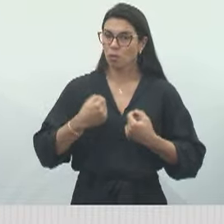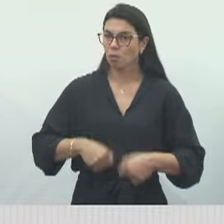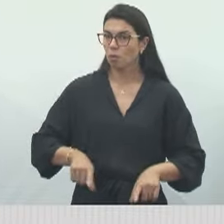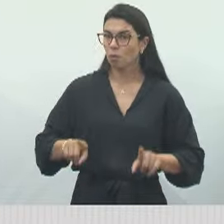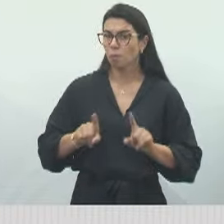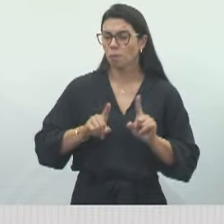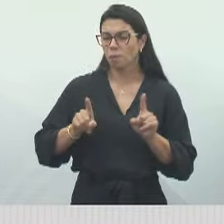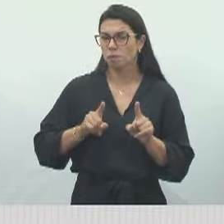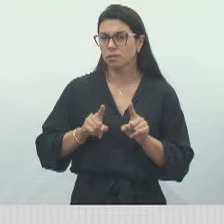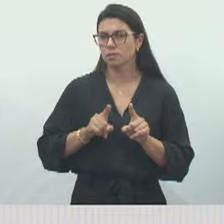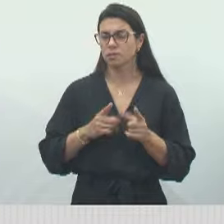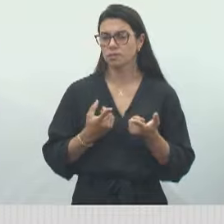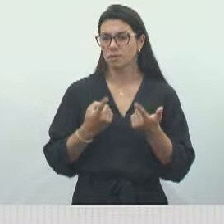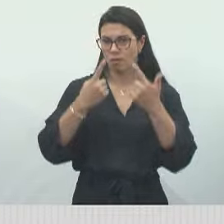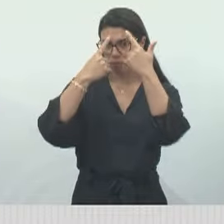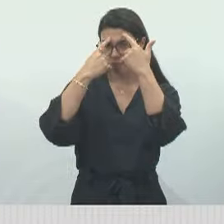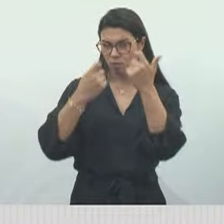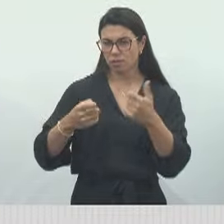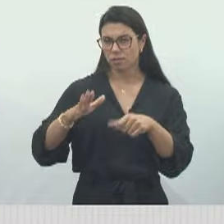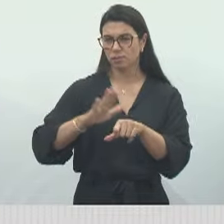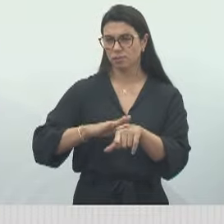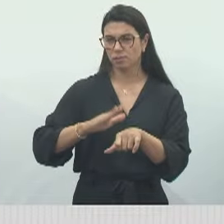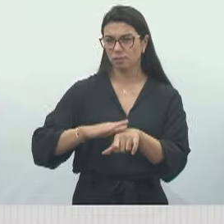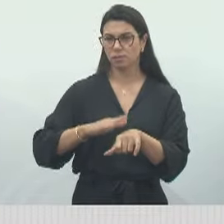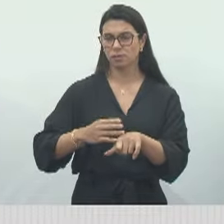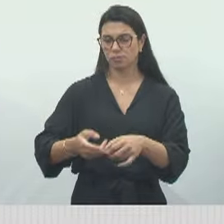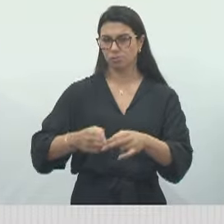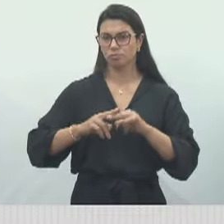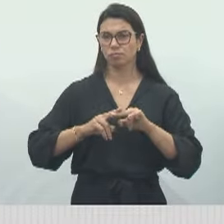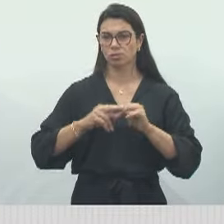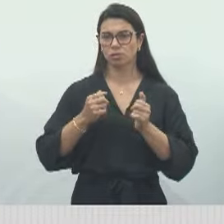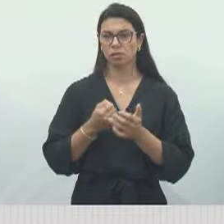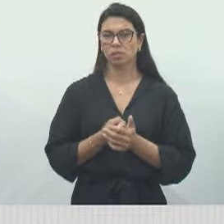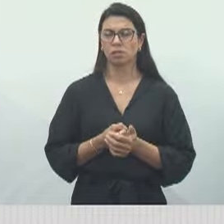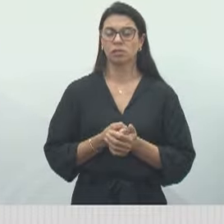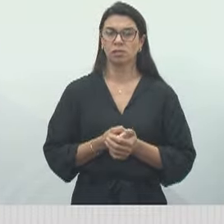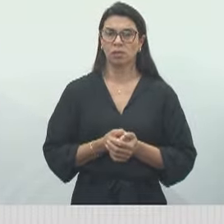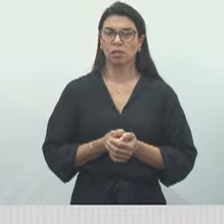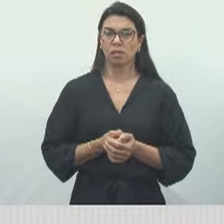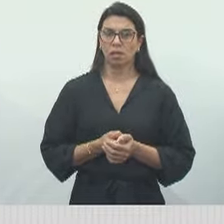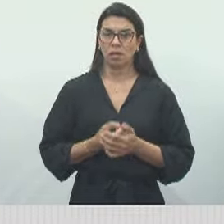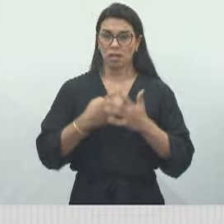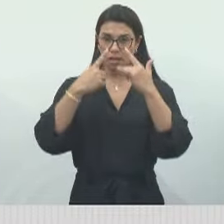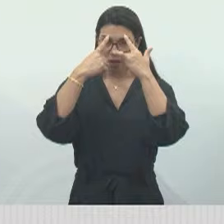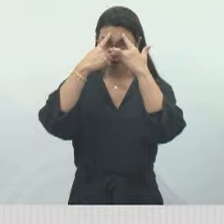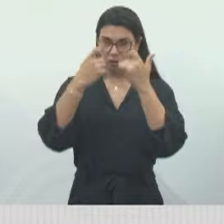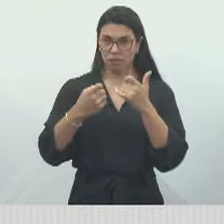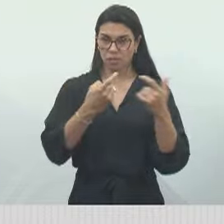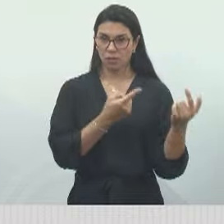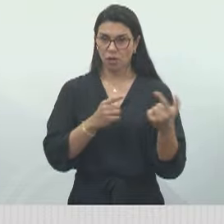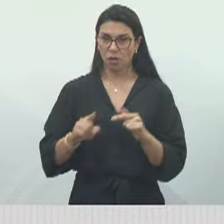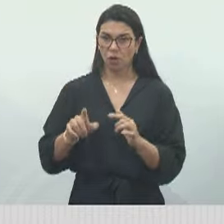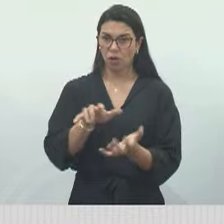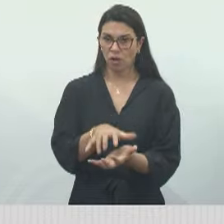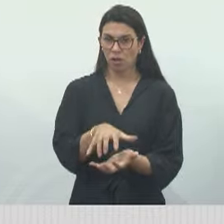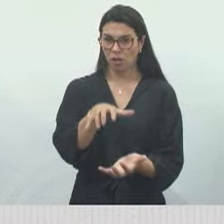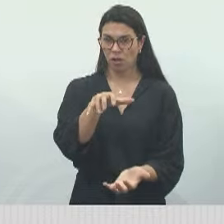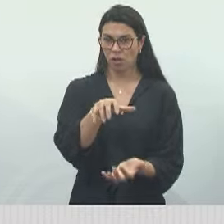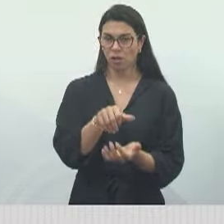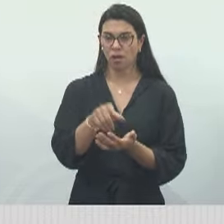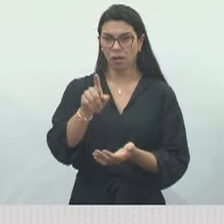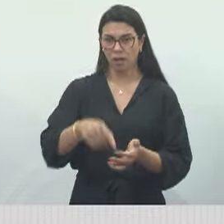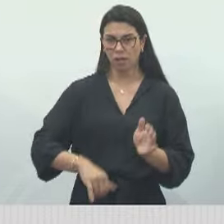maltratar, não fazer abuso a eles. A violência contra o idoso, e